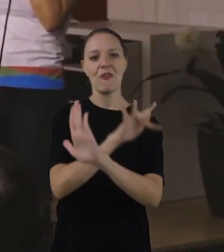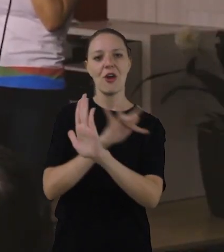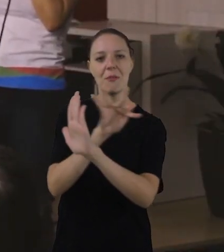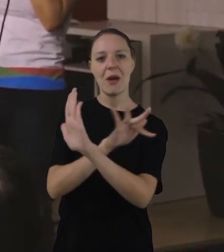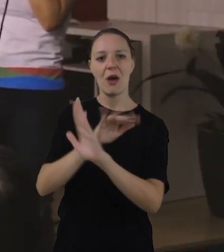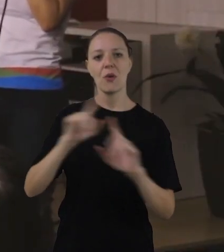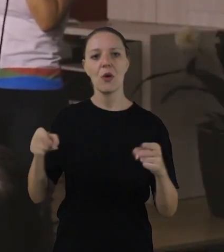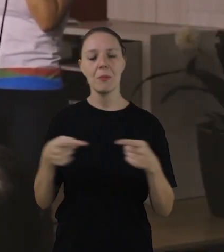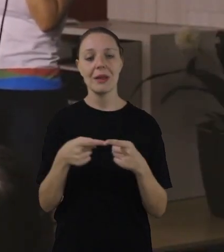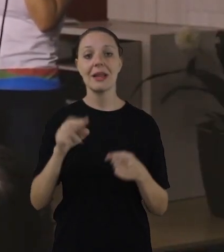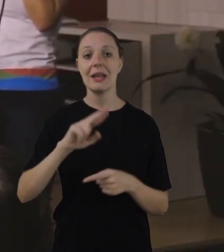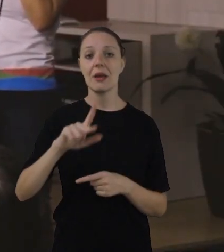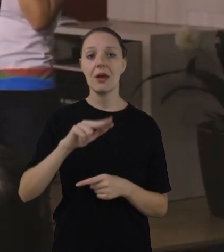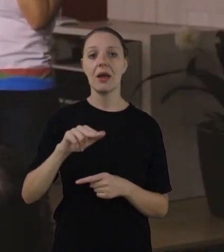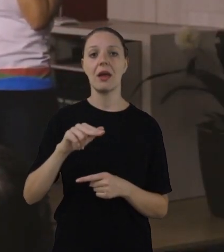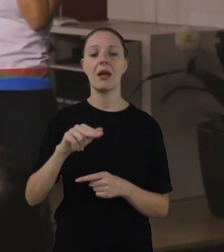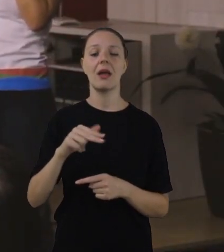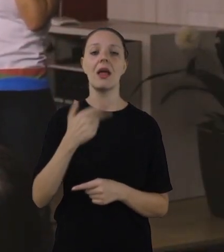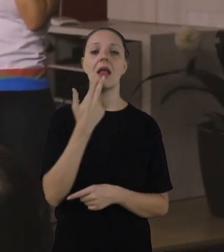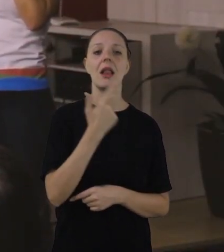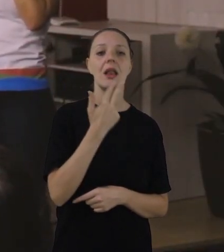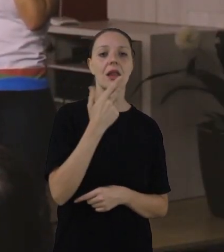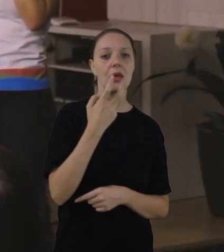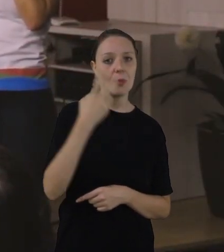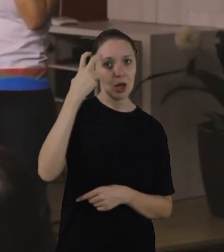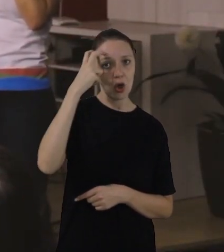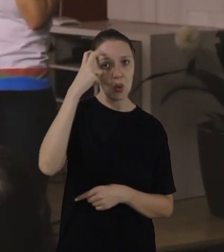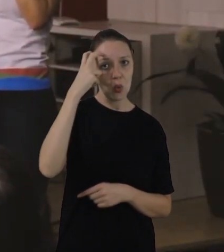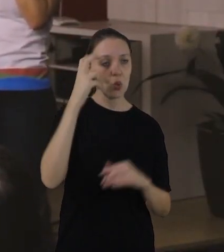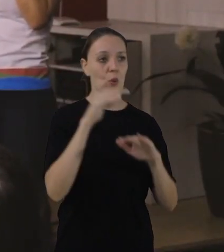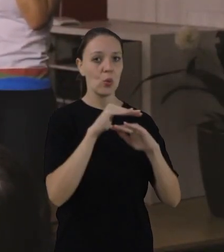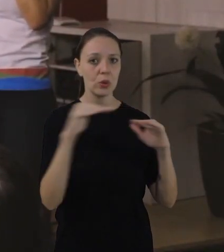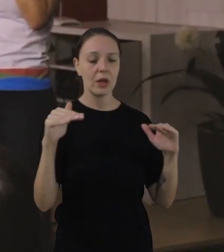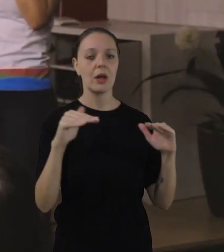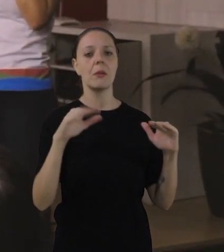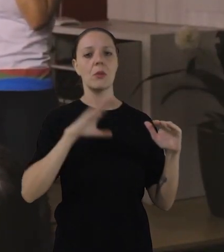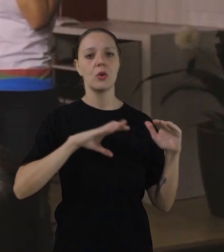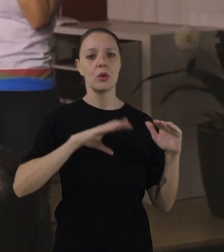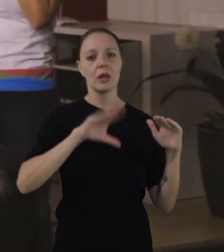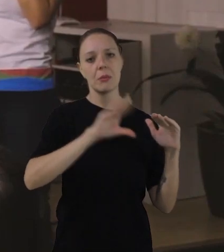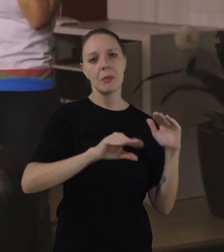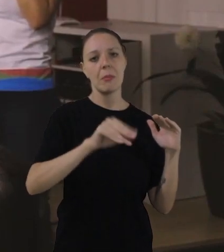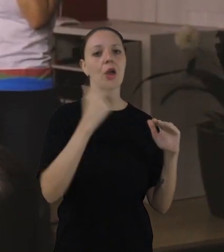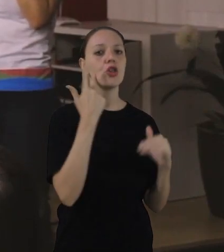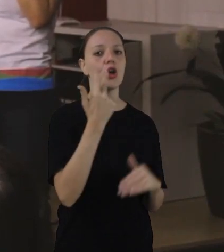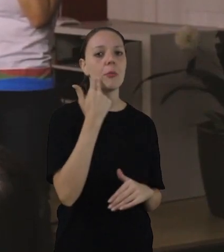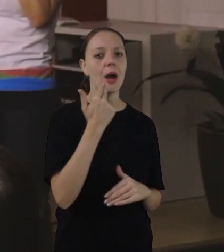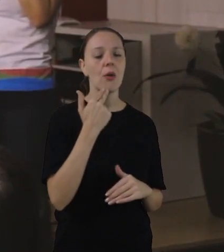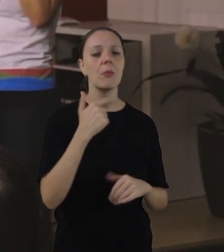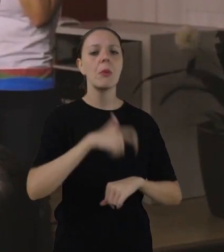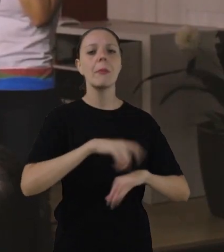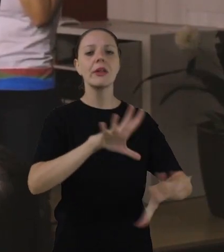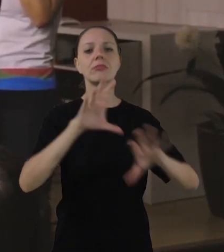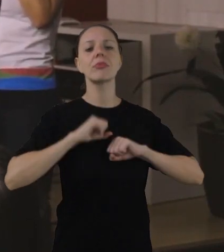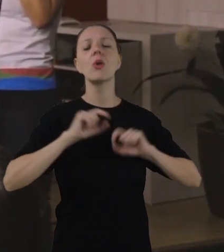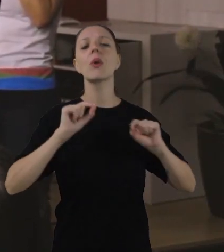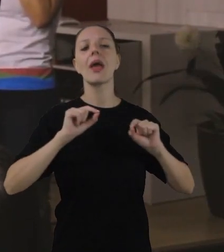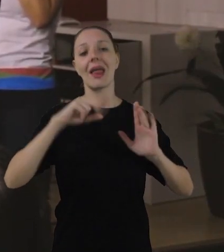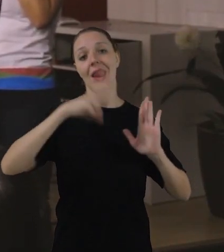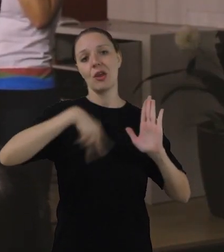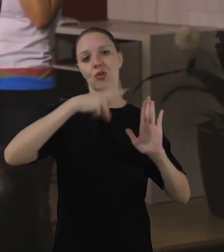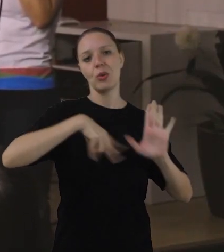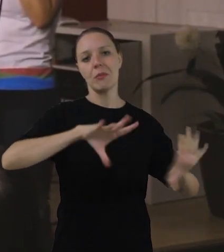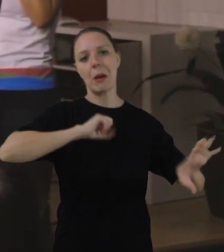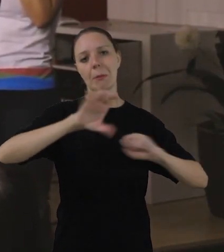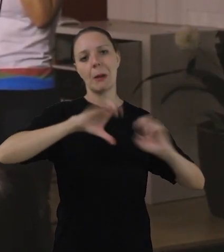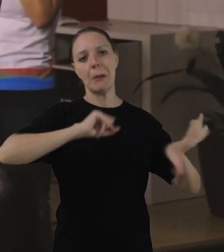língua culta, a norma culta e o português que a gente fala normal, a gente só vai pegar quando lê. Eu costumo